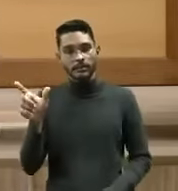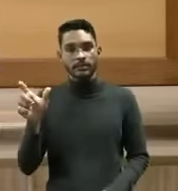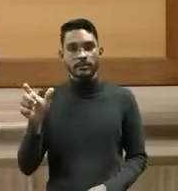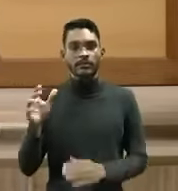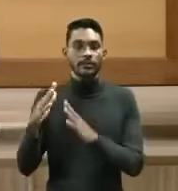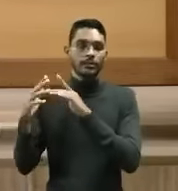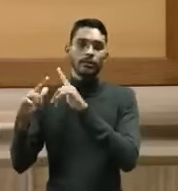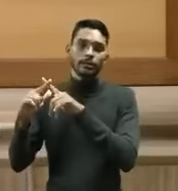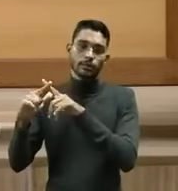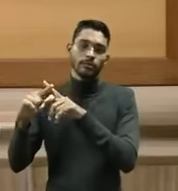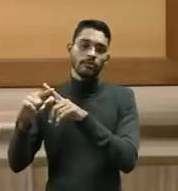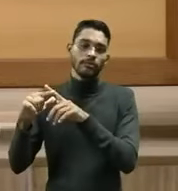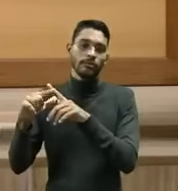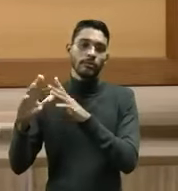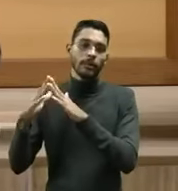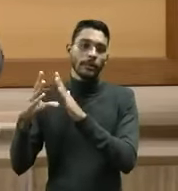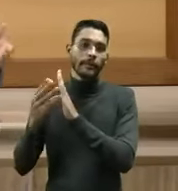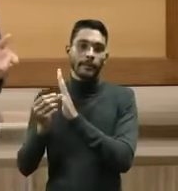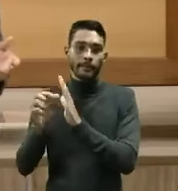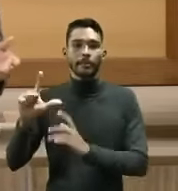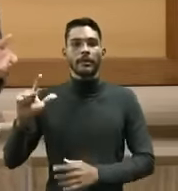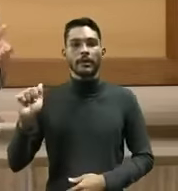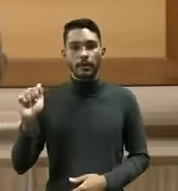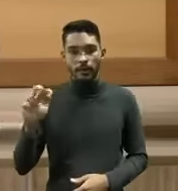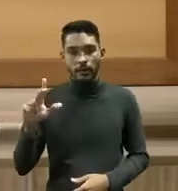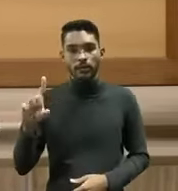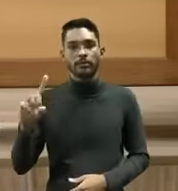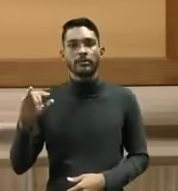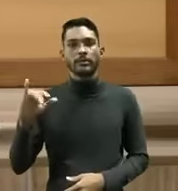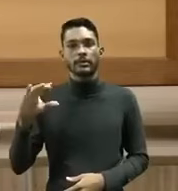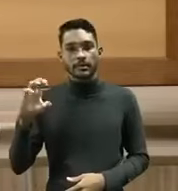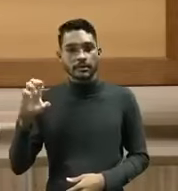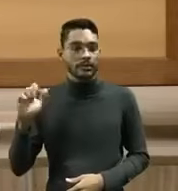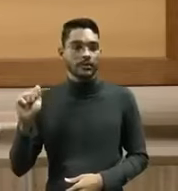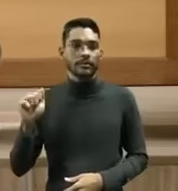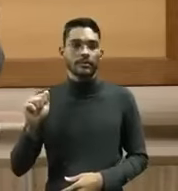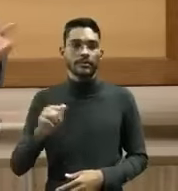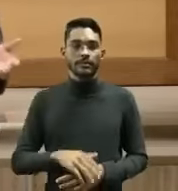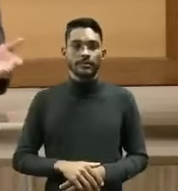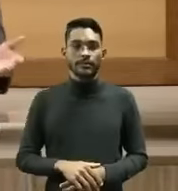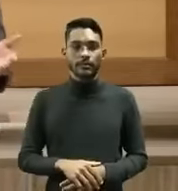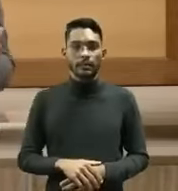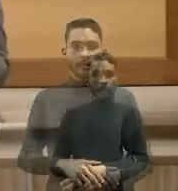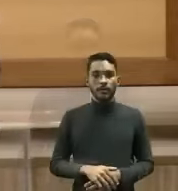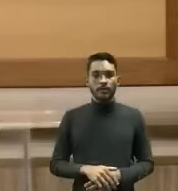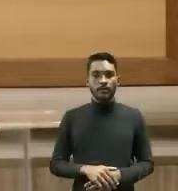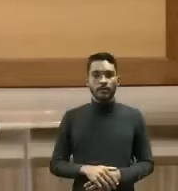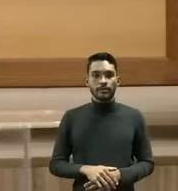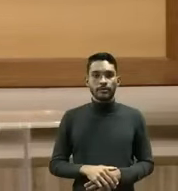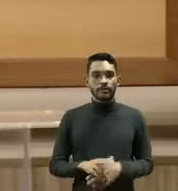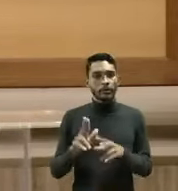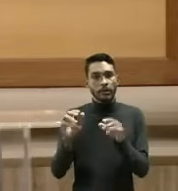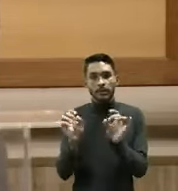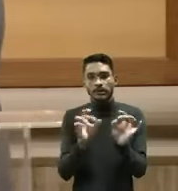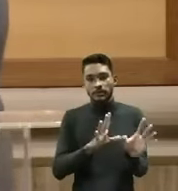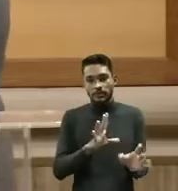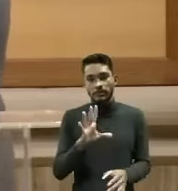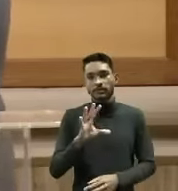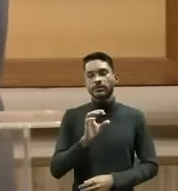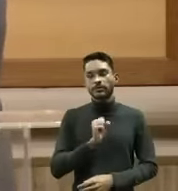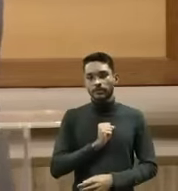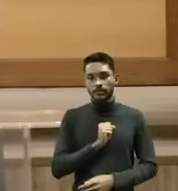herética no sentido de aceitar a doutrina de Jezabel no sentido de deixar o primeiro amor parece que ela